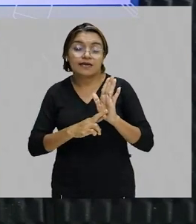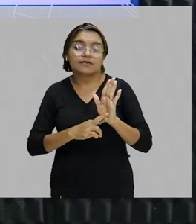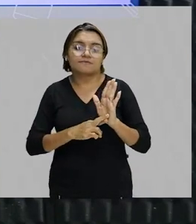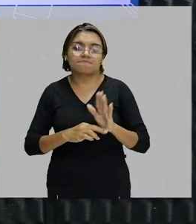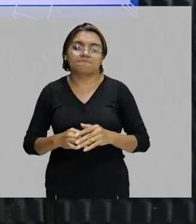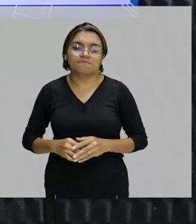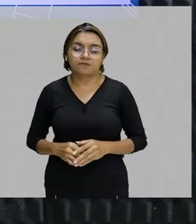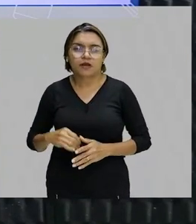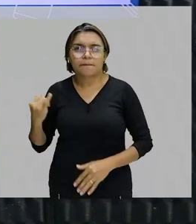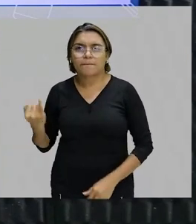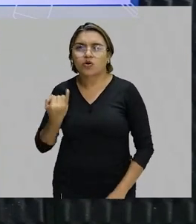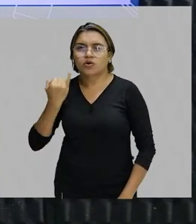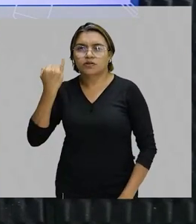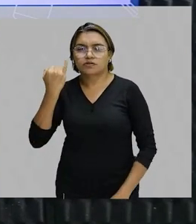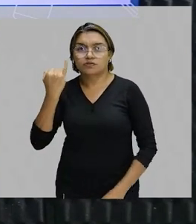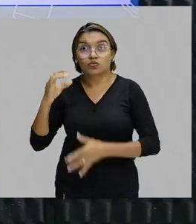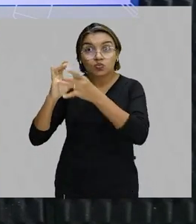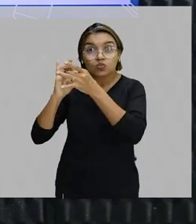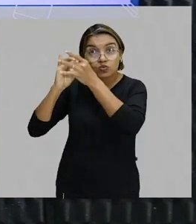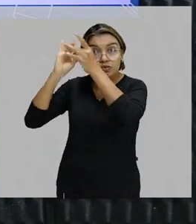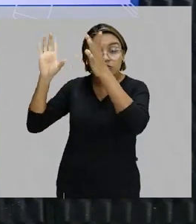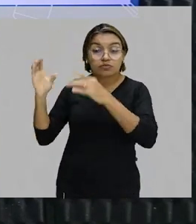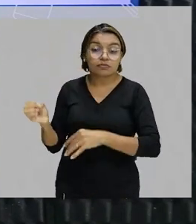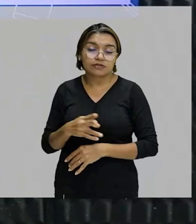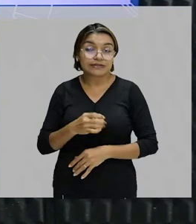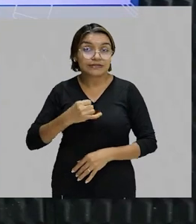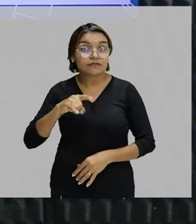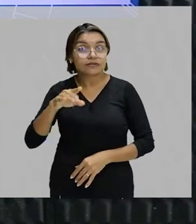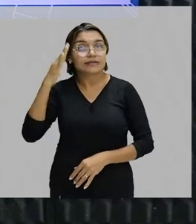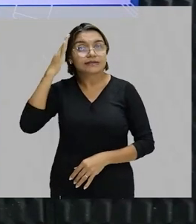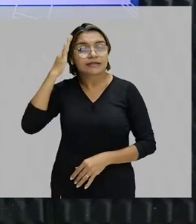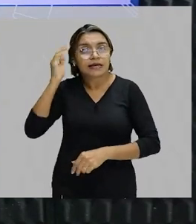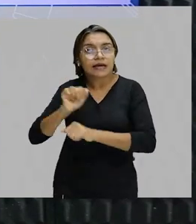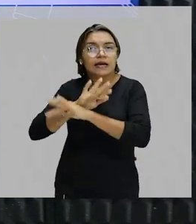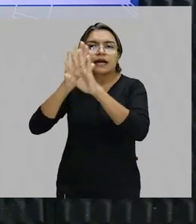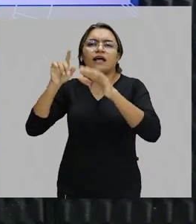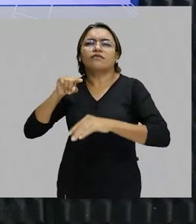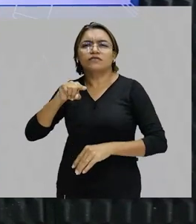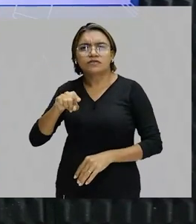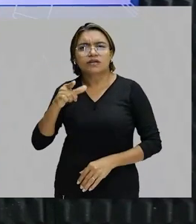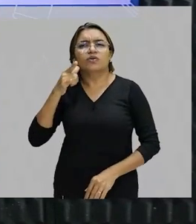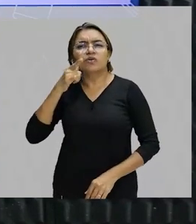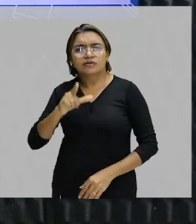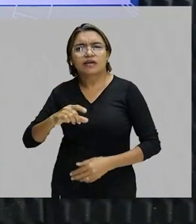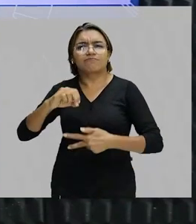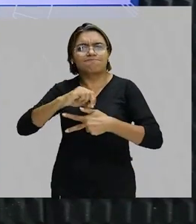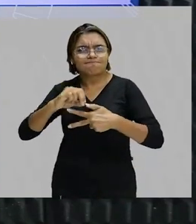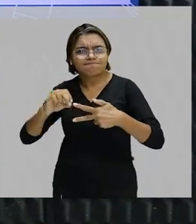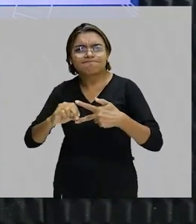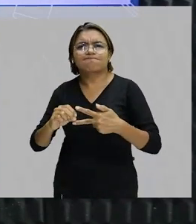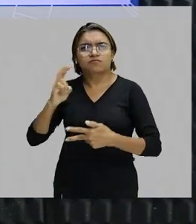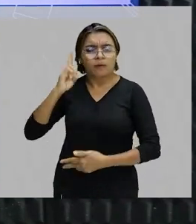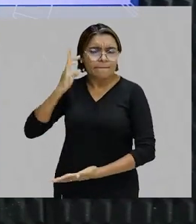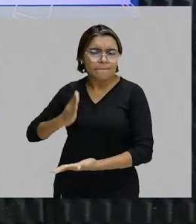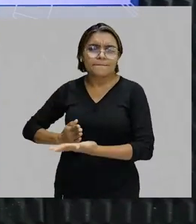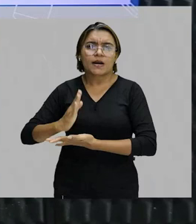Washington são o fundamento do neoliberalismo se você conseguir entender isso aqui você praticamente acerta qualquer questão de vestibular